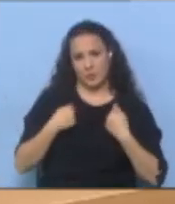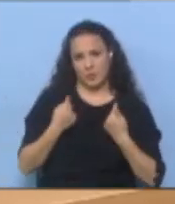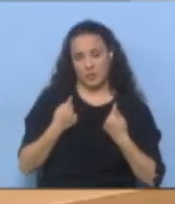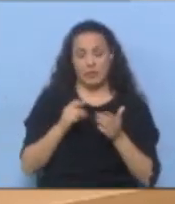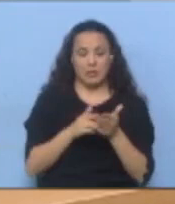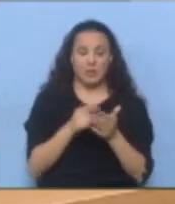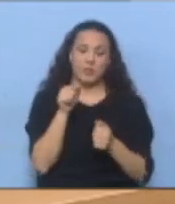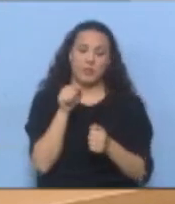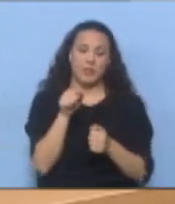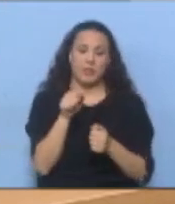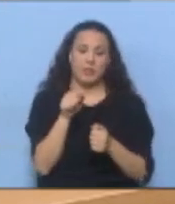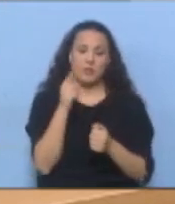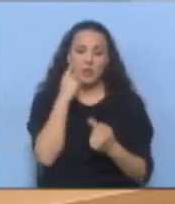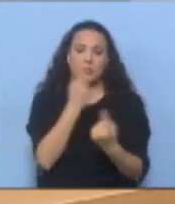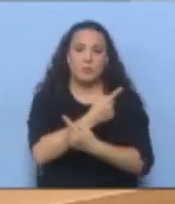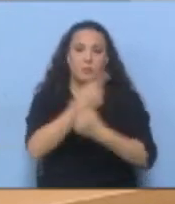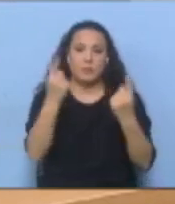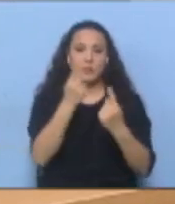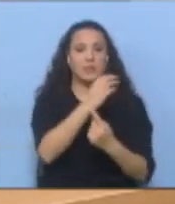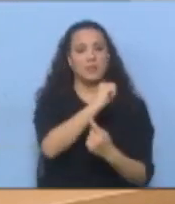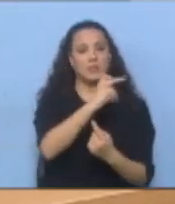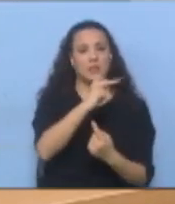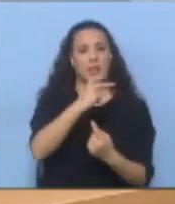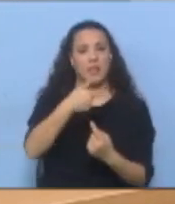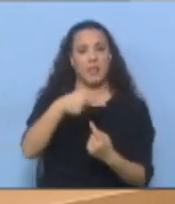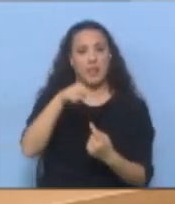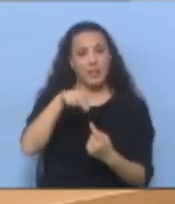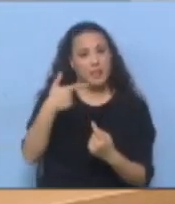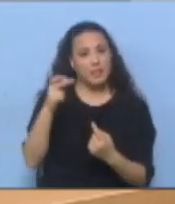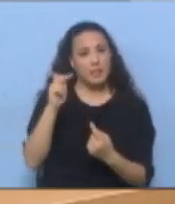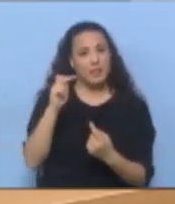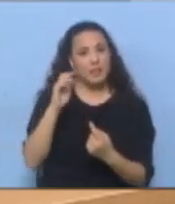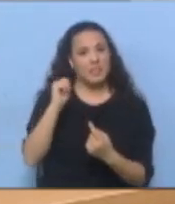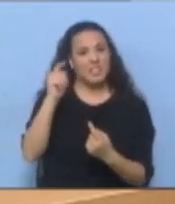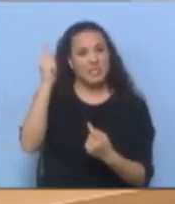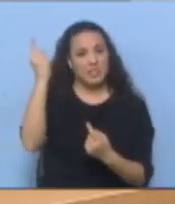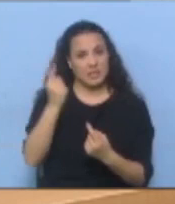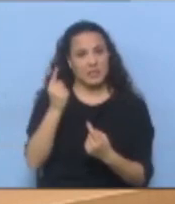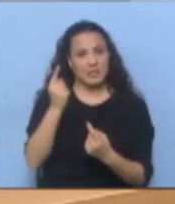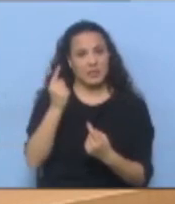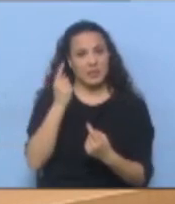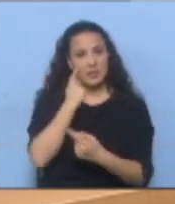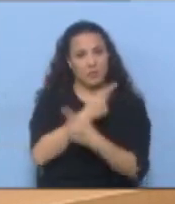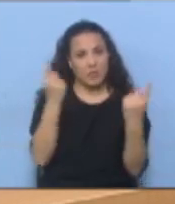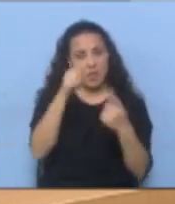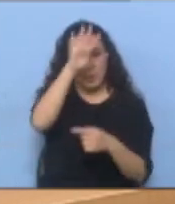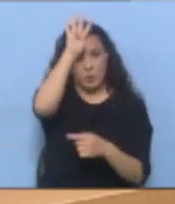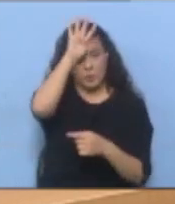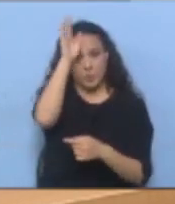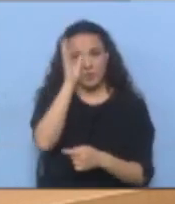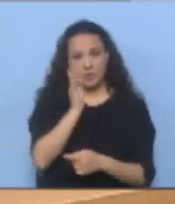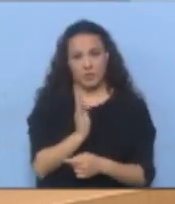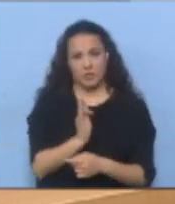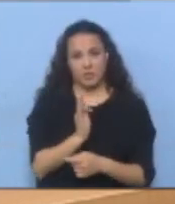foi, digamos, publicado pela Santa Sé em 2018, por este Papa, o Papa Francisco, e que é o dar o melhor de si, e